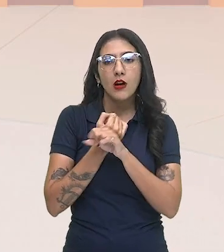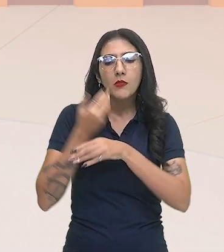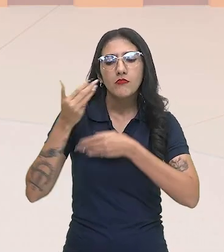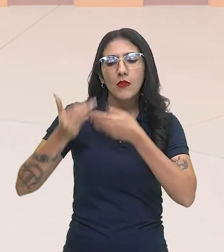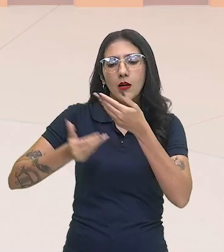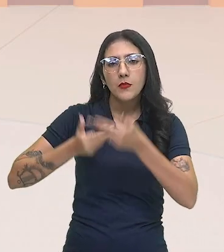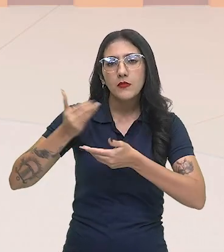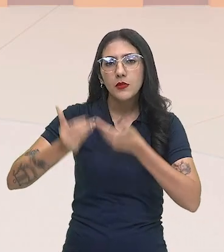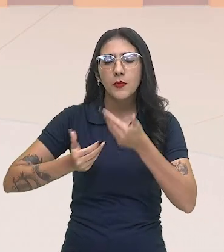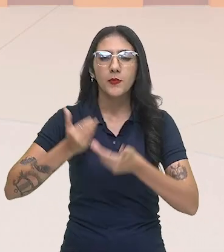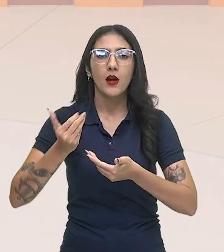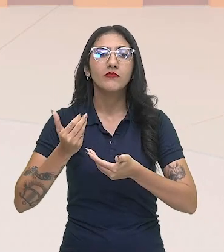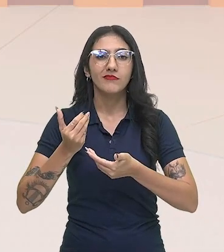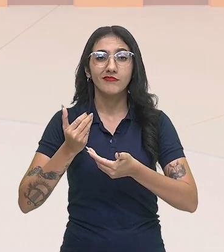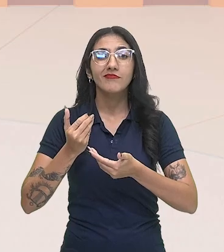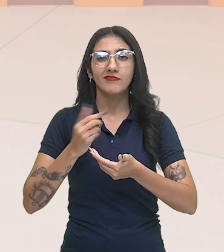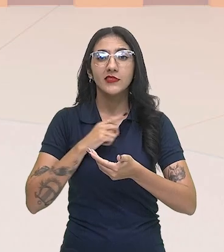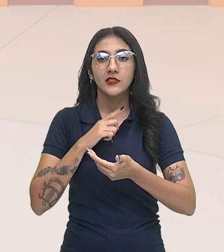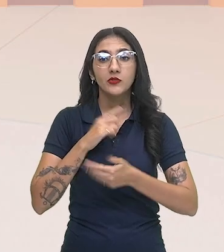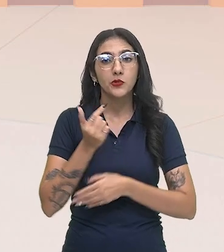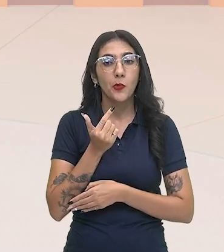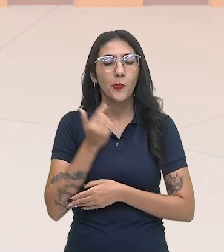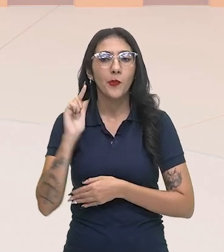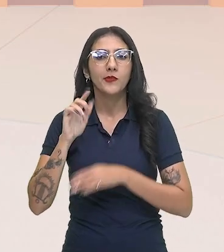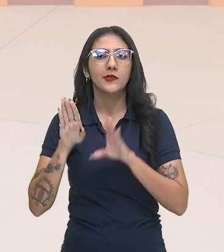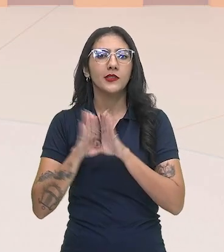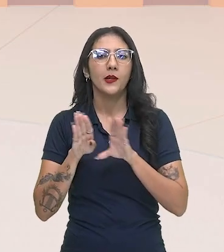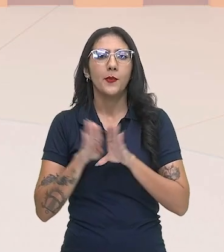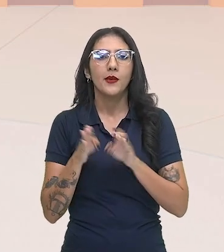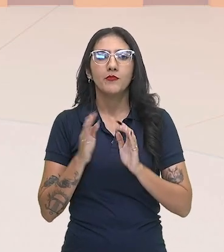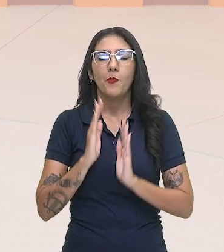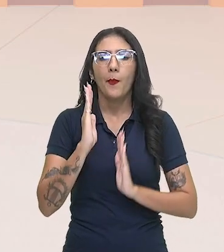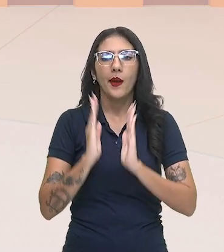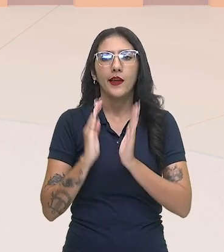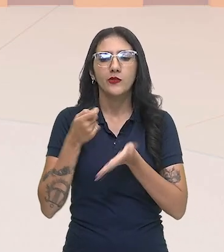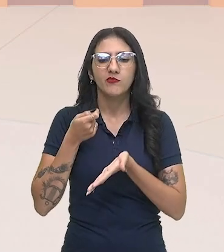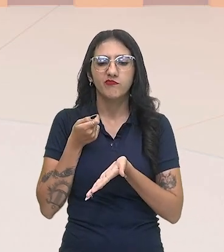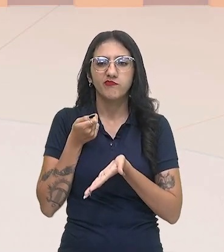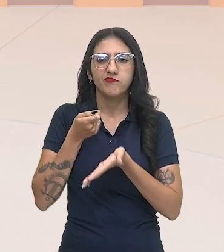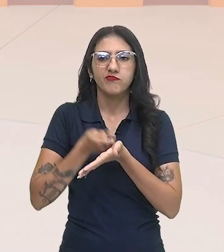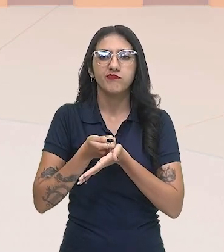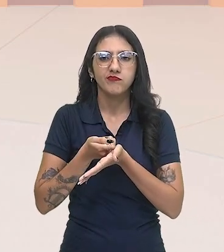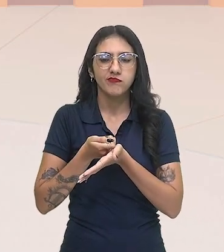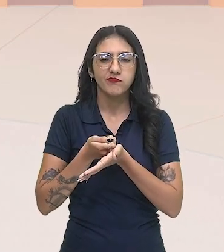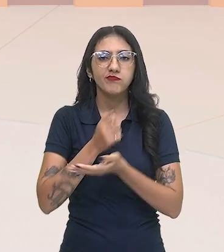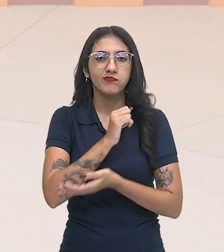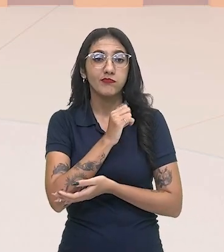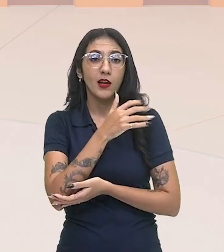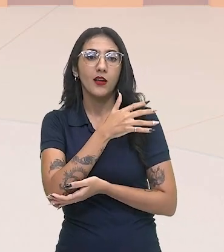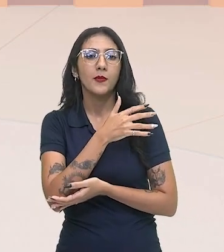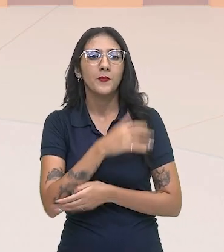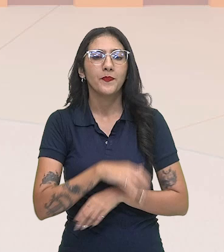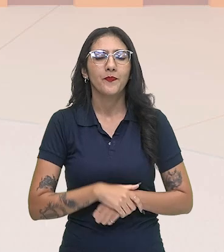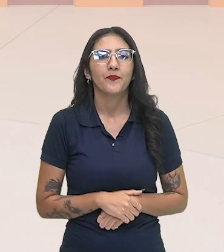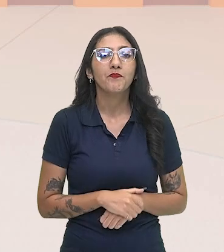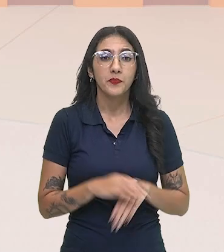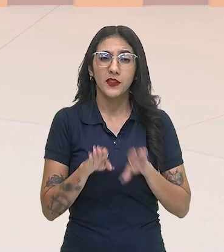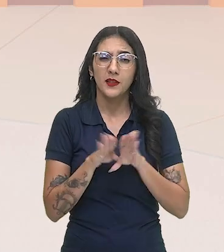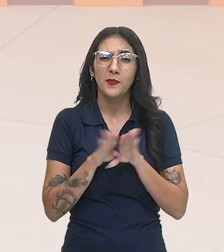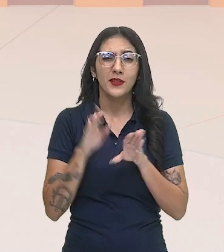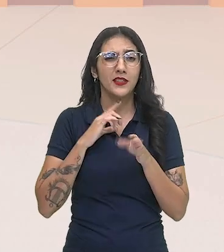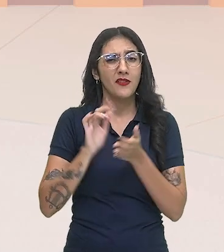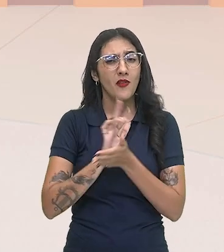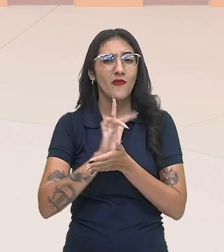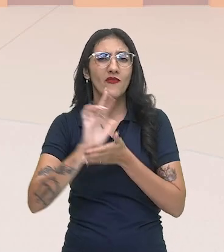e aconteceram também na ditadura civil-militar. Isso foi na época de grandes